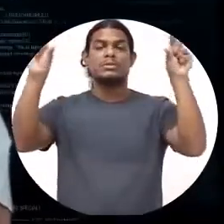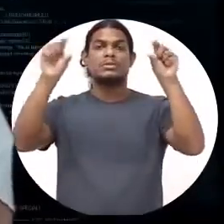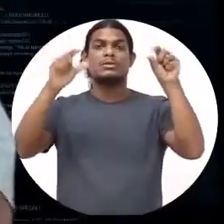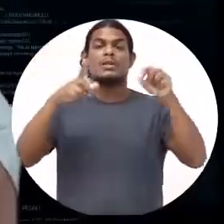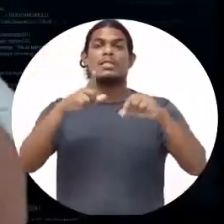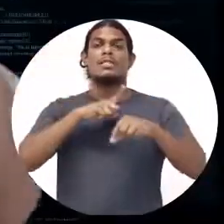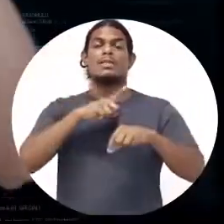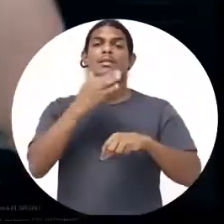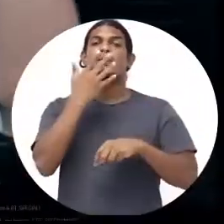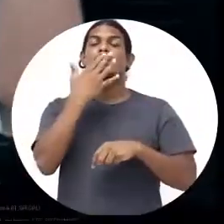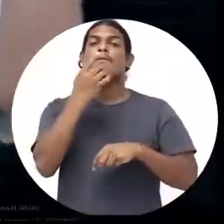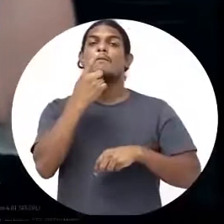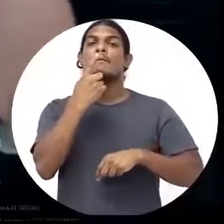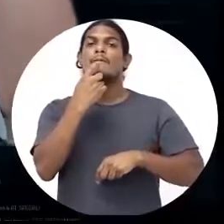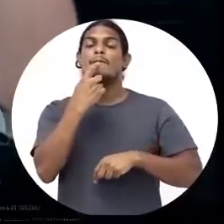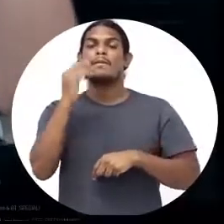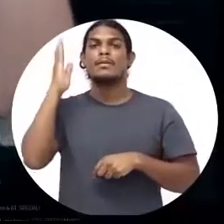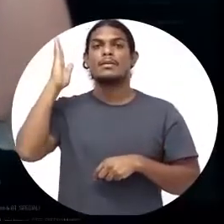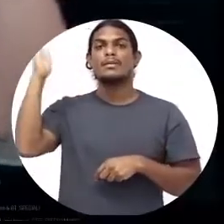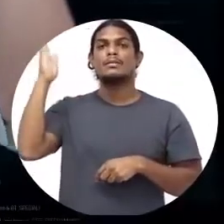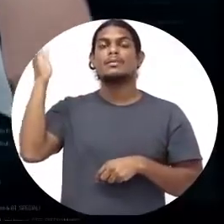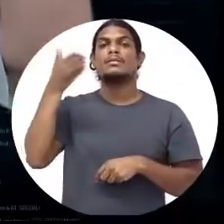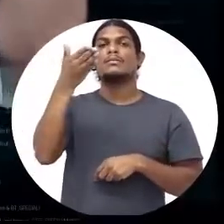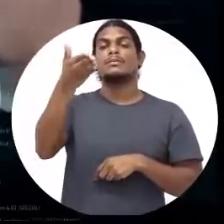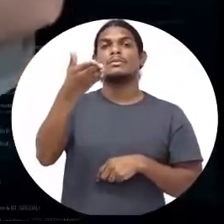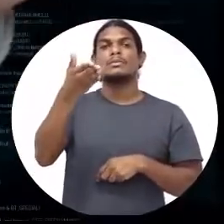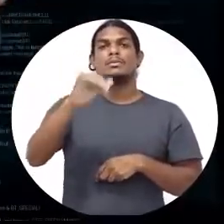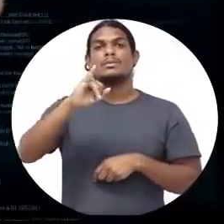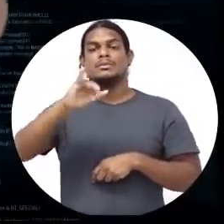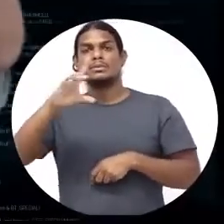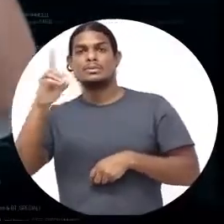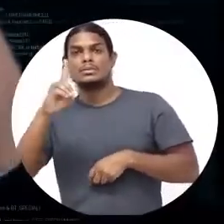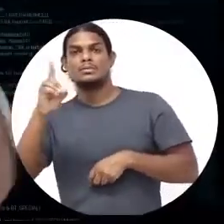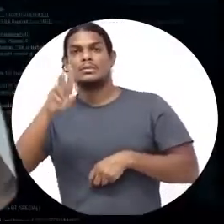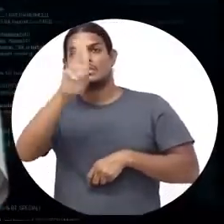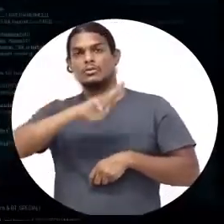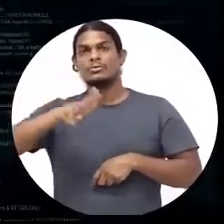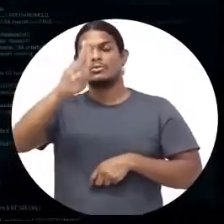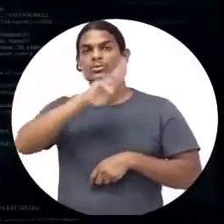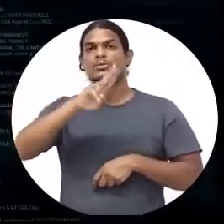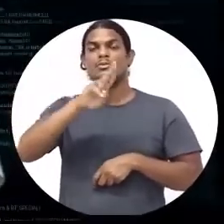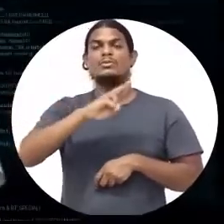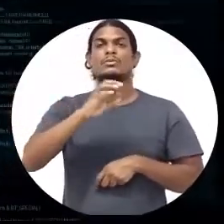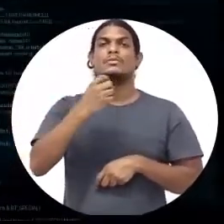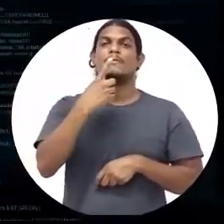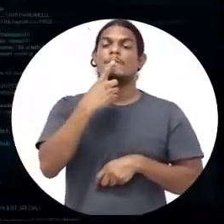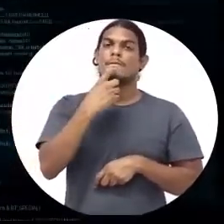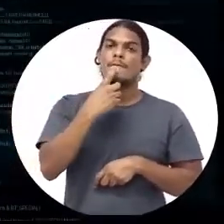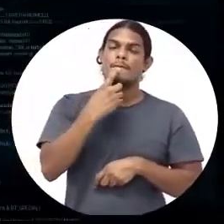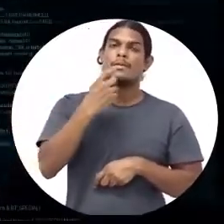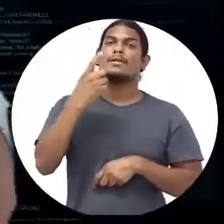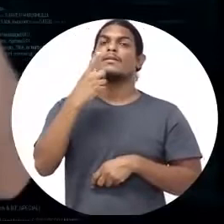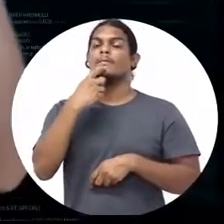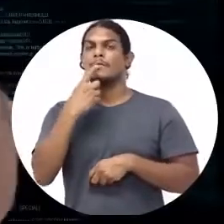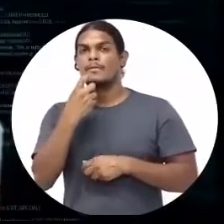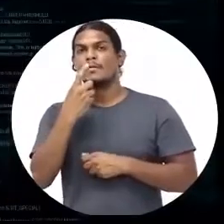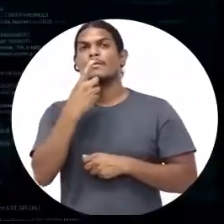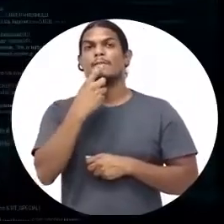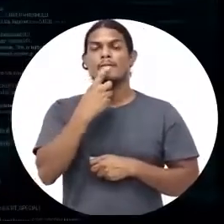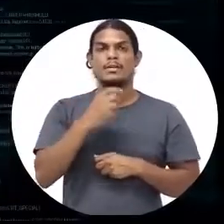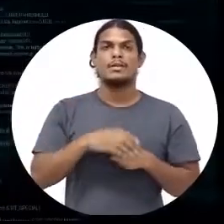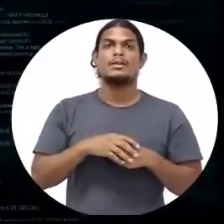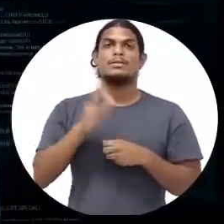vermelho. Então, a gente identifica colocando class vermelho, class vermelho, class vermelho. E tudo